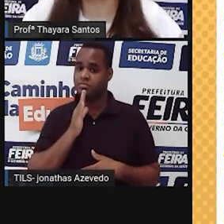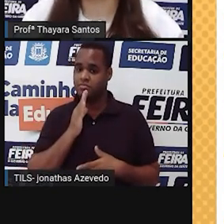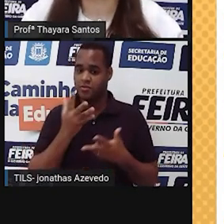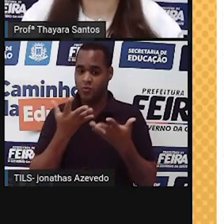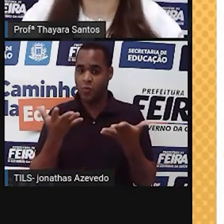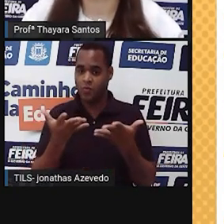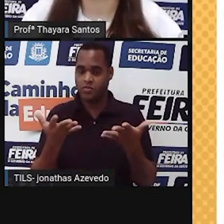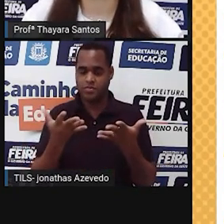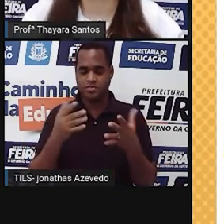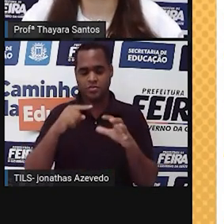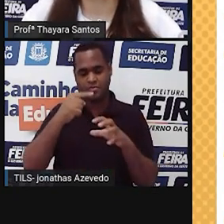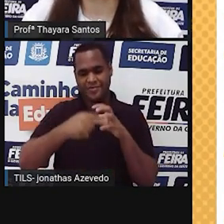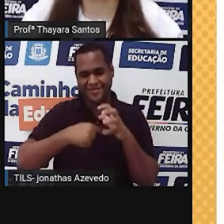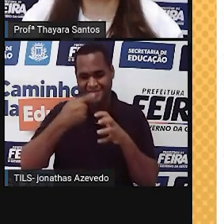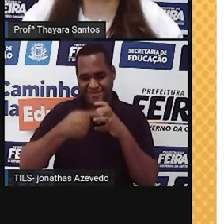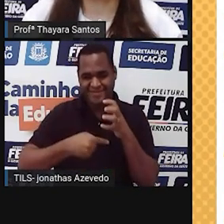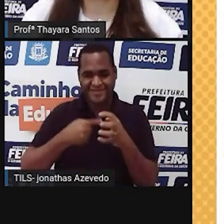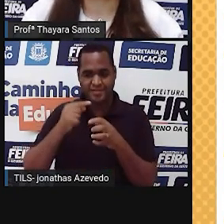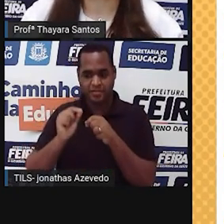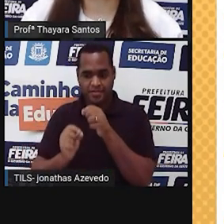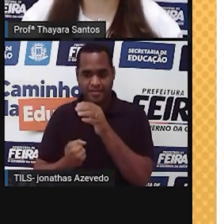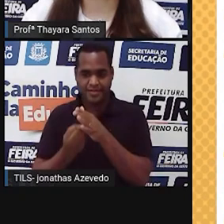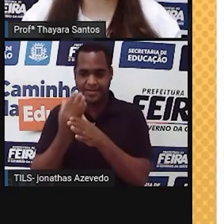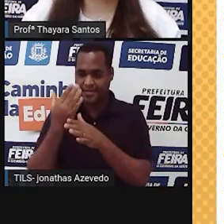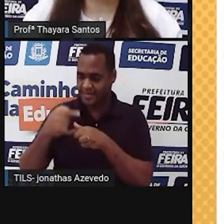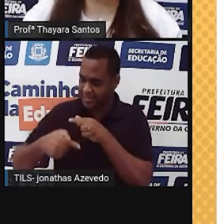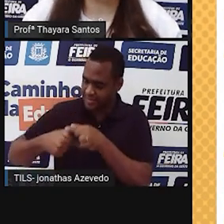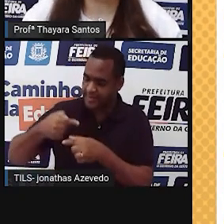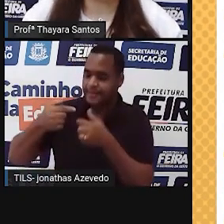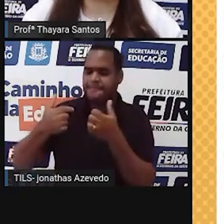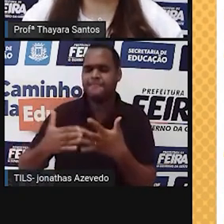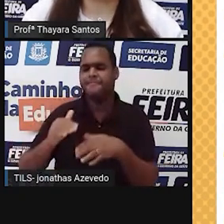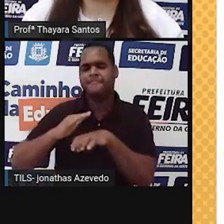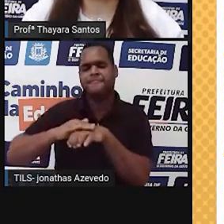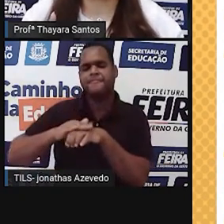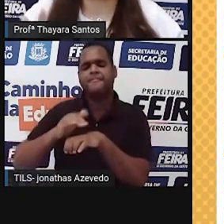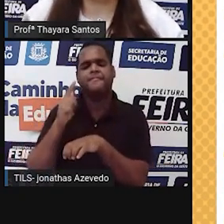o mundo como o fundador da genética. E ele conseguiu